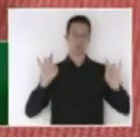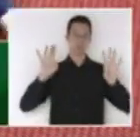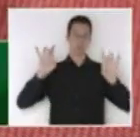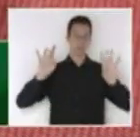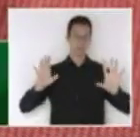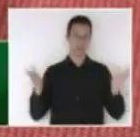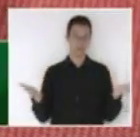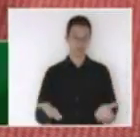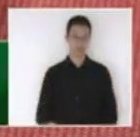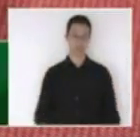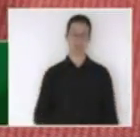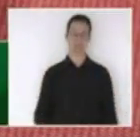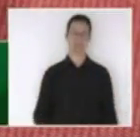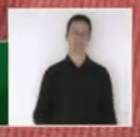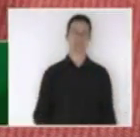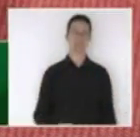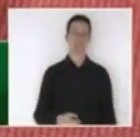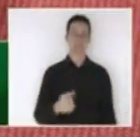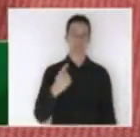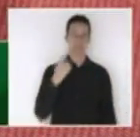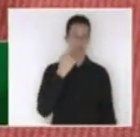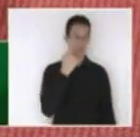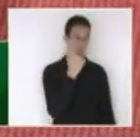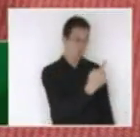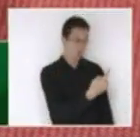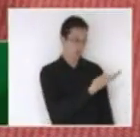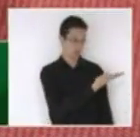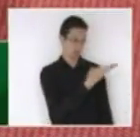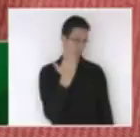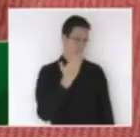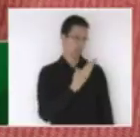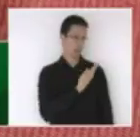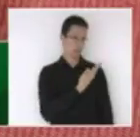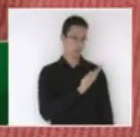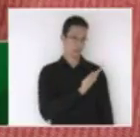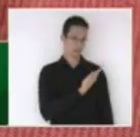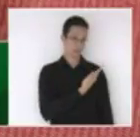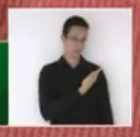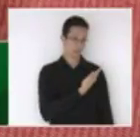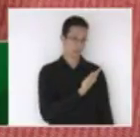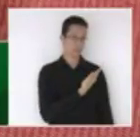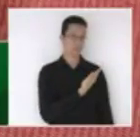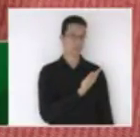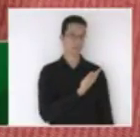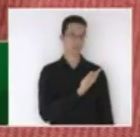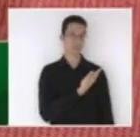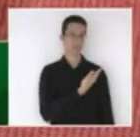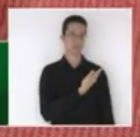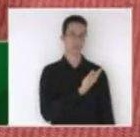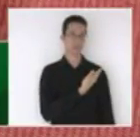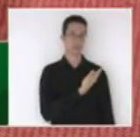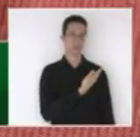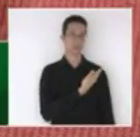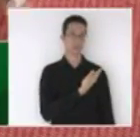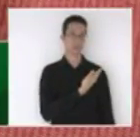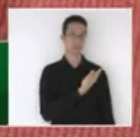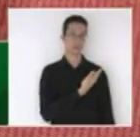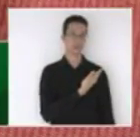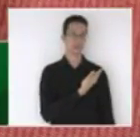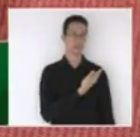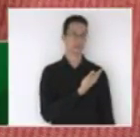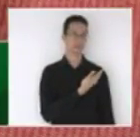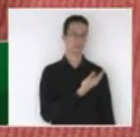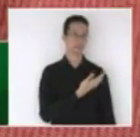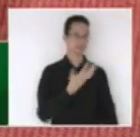primeiro, eu vejo aqui os nossos amigos apilchados, né? Comandados aí. Parabéns pelo